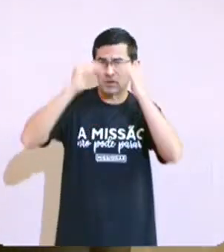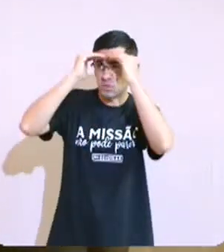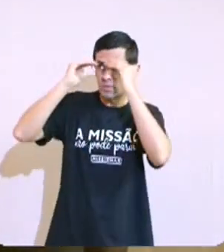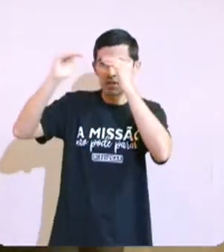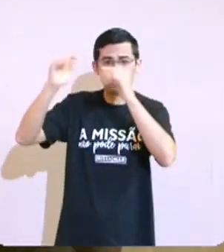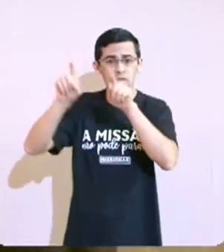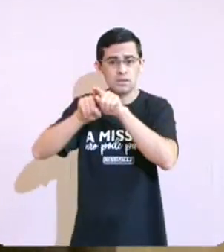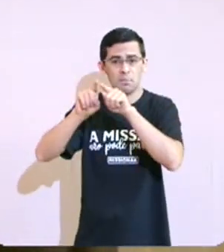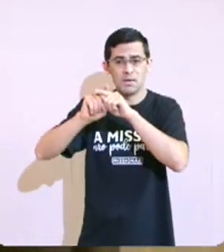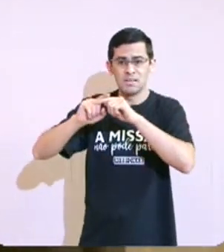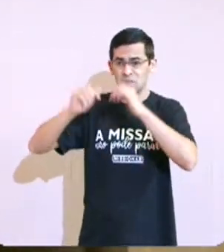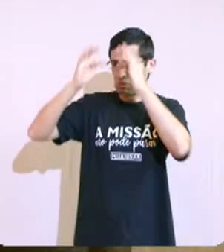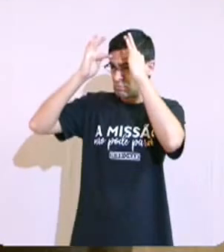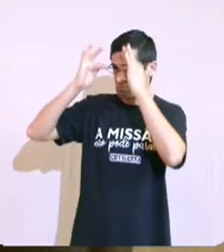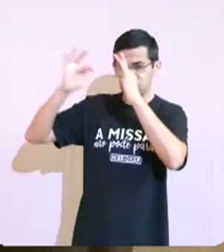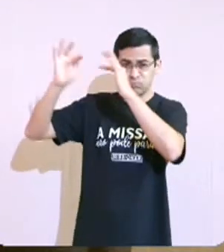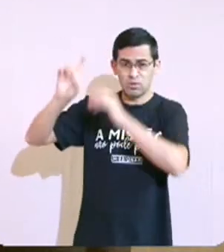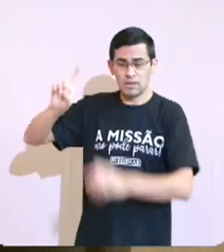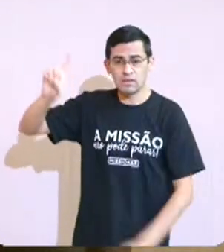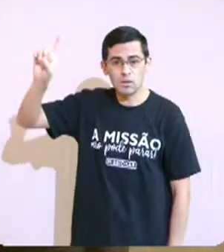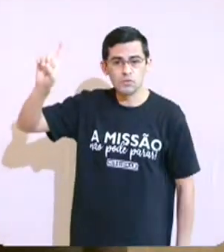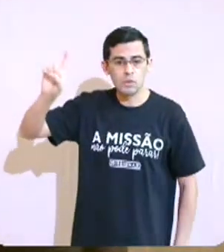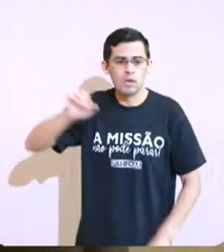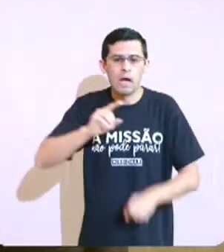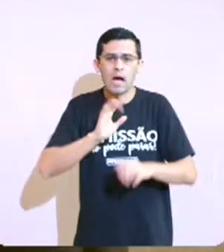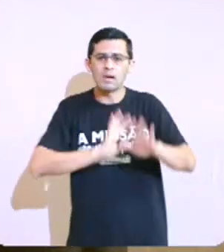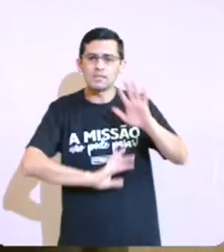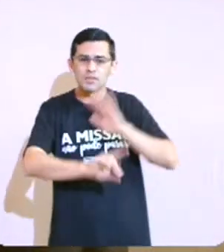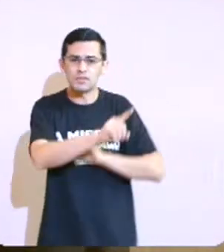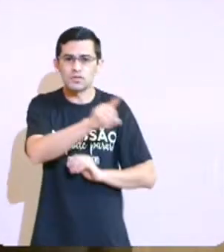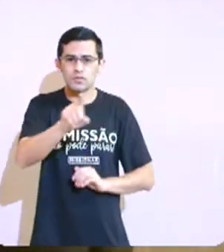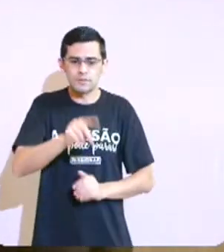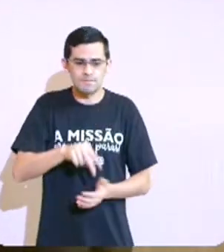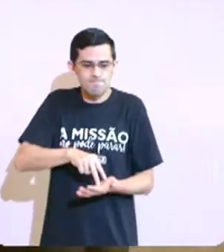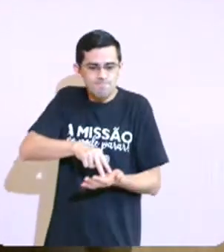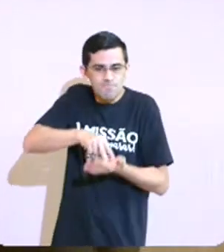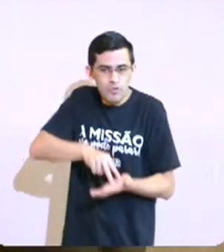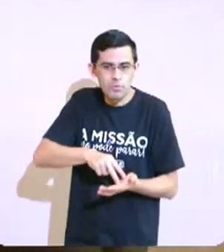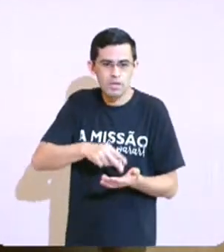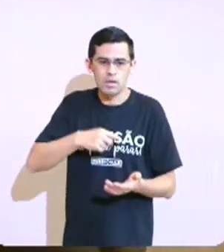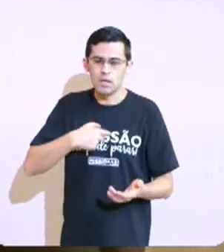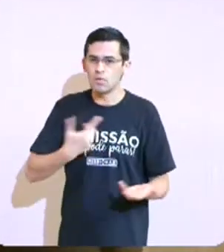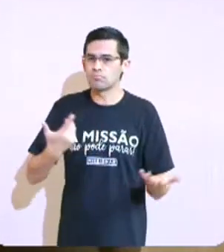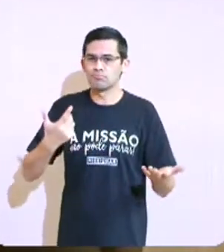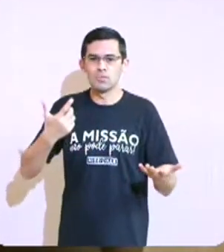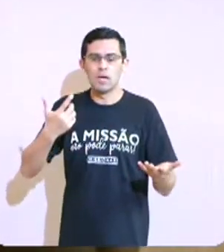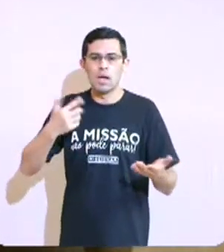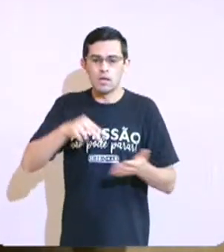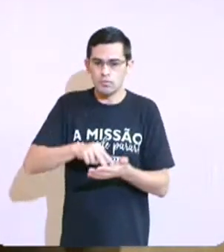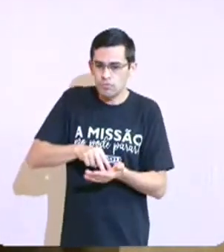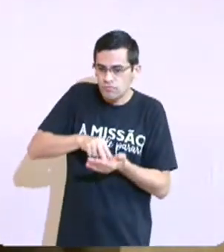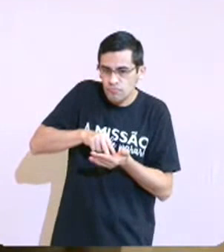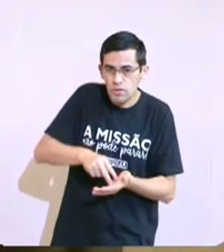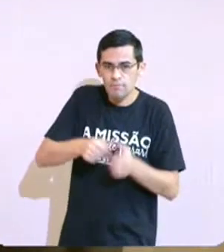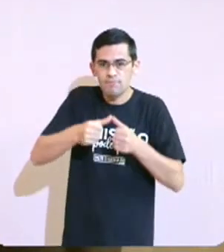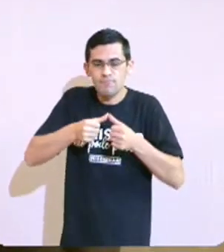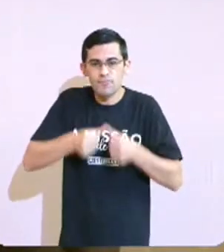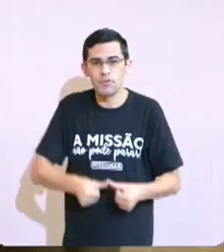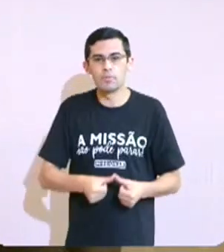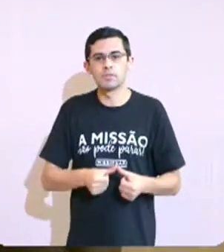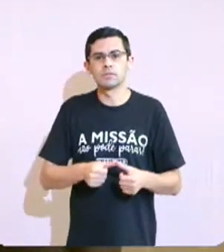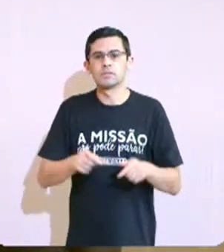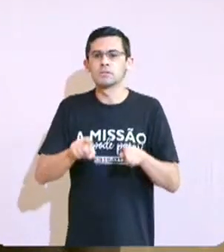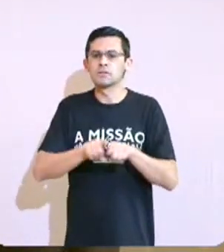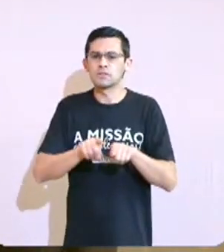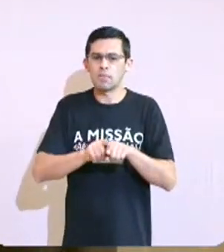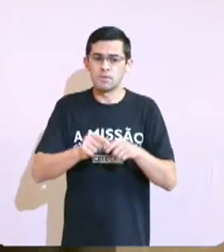da lealdade do coração, as áreas onde você finca o seu pé e diz, daqui eu não passo, é aqui vou ficar. As áreas